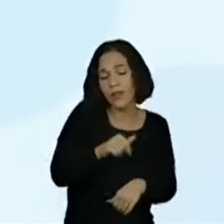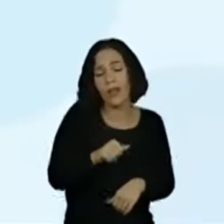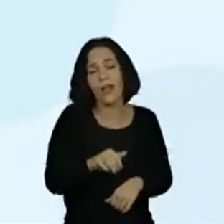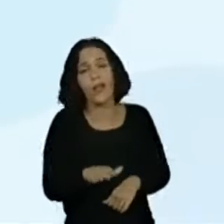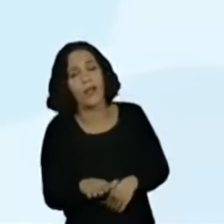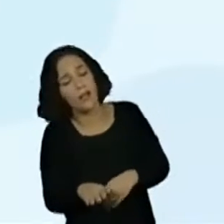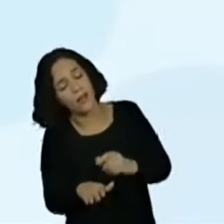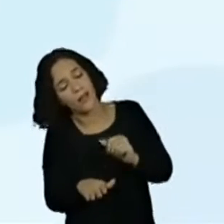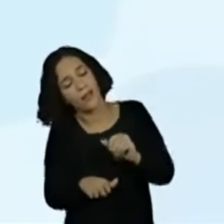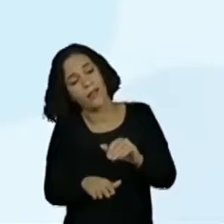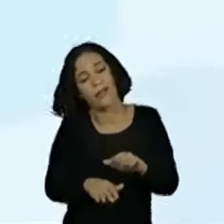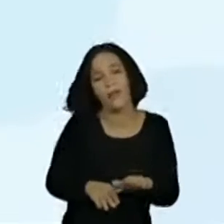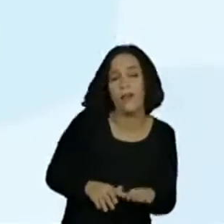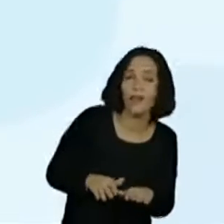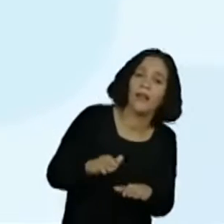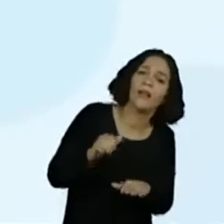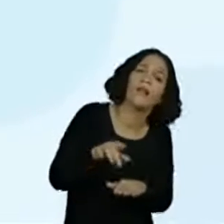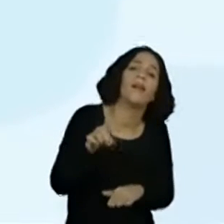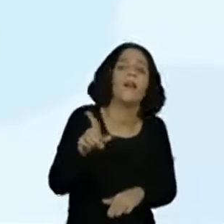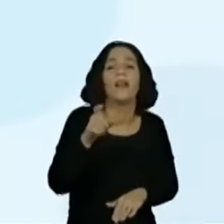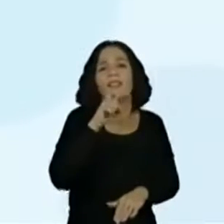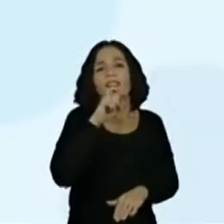a geladeira.